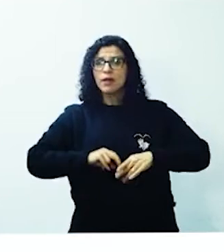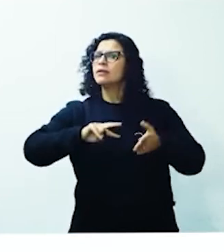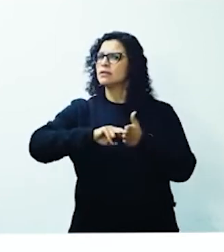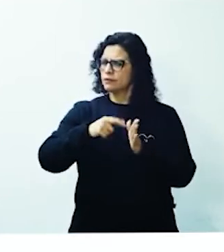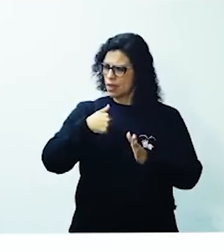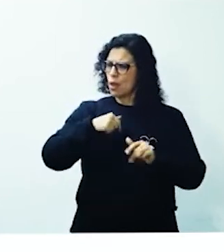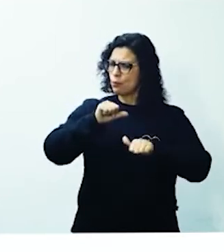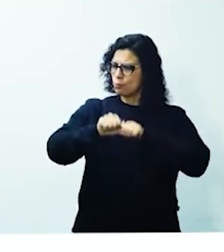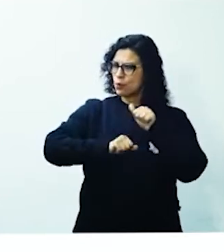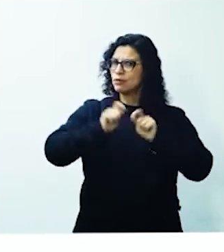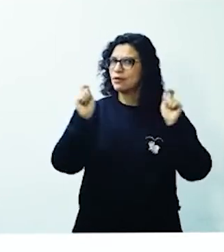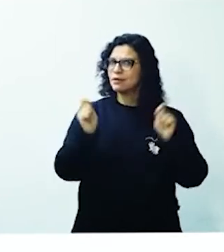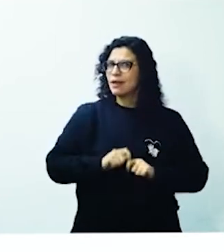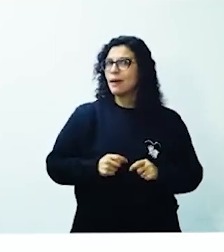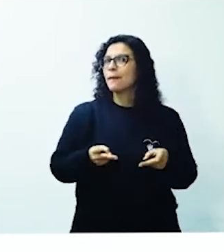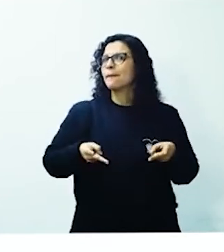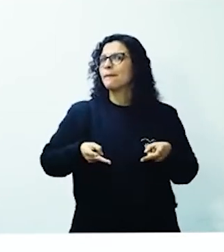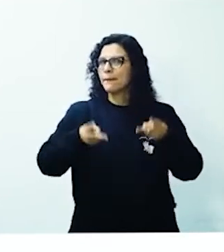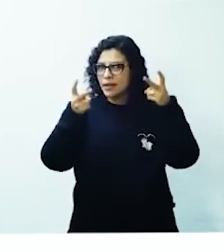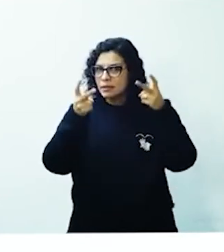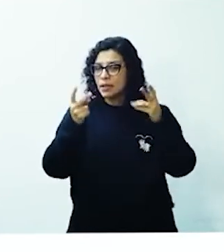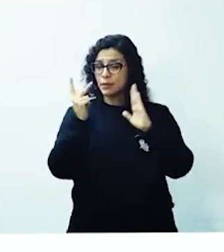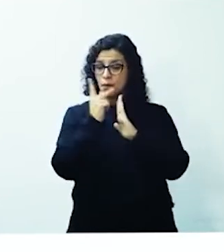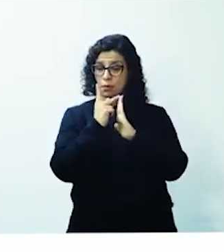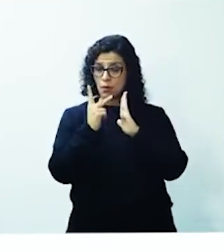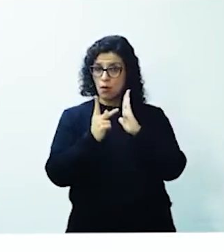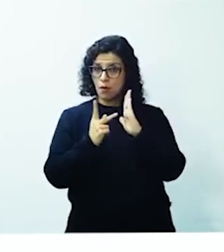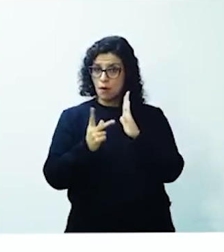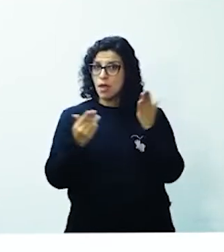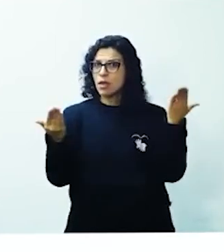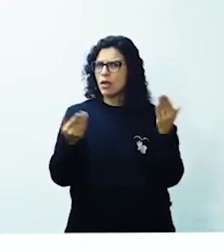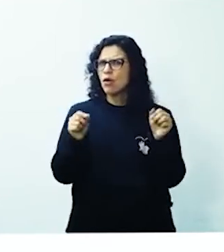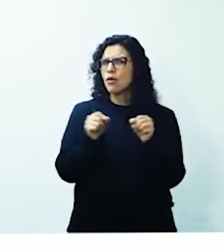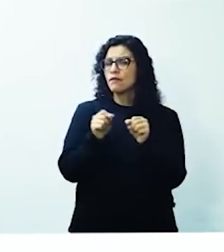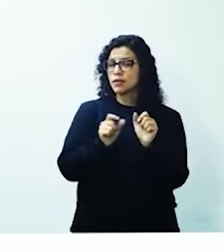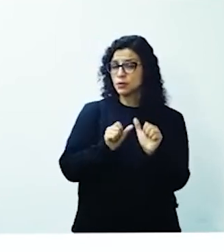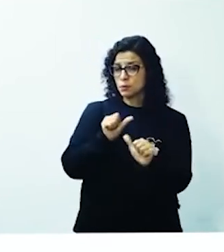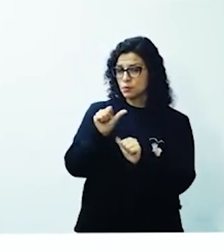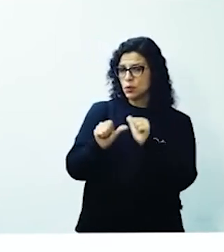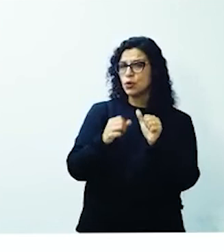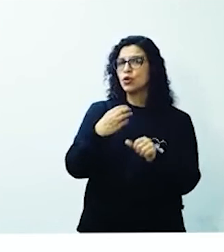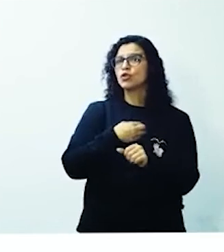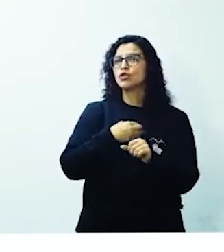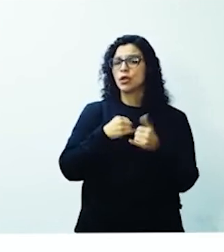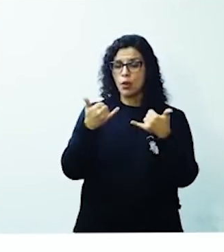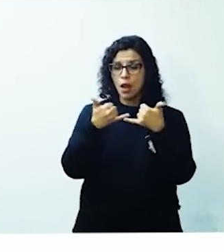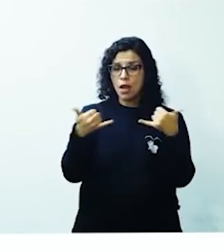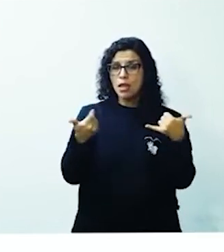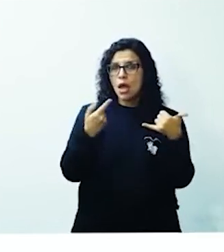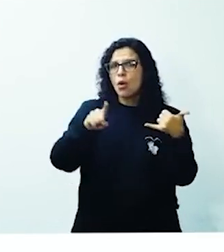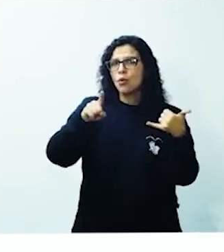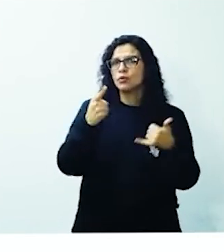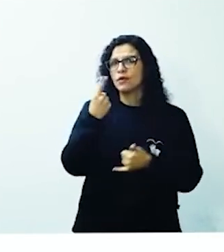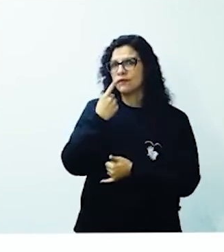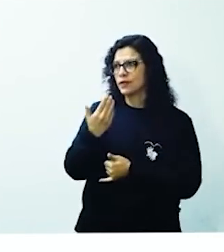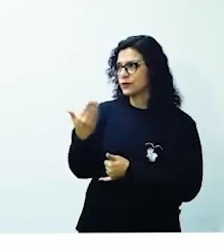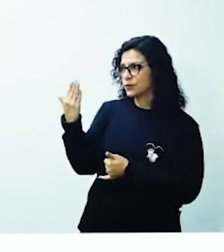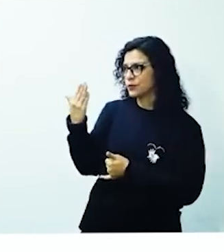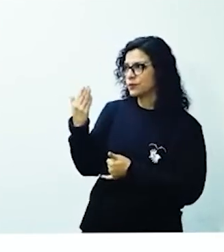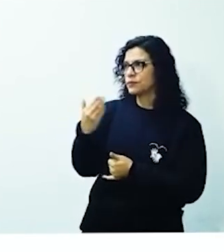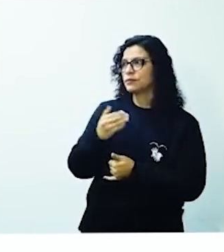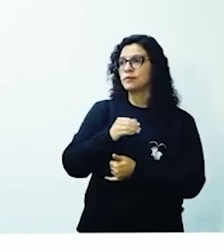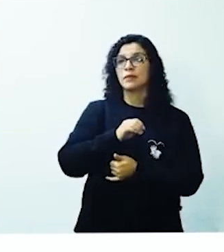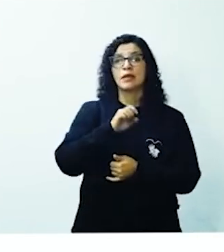mudar. Percebam que agora o nosso poeta, ele fez a alteração do último verso da estrofe. Do